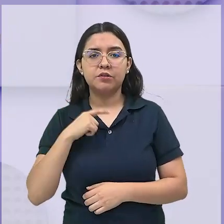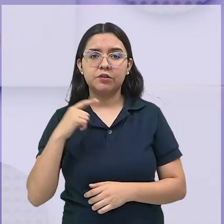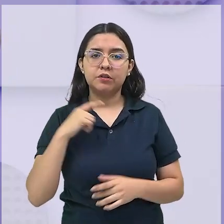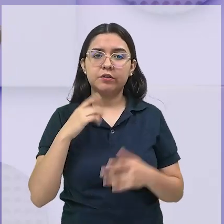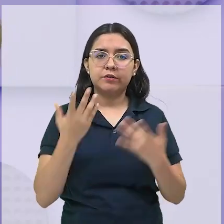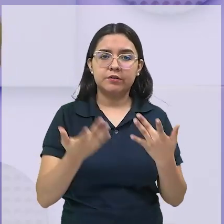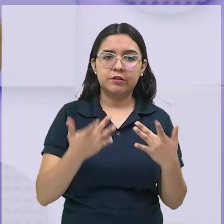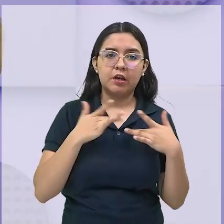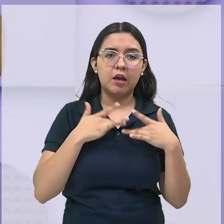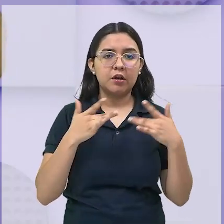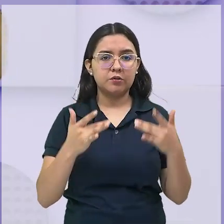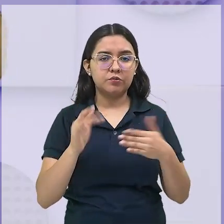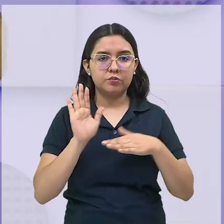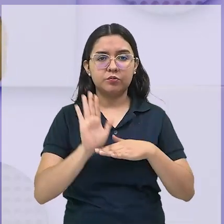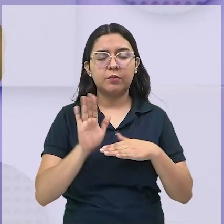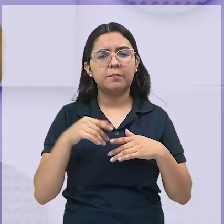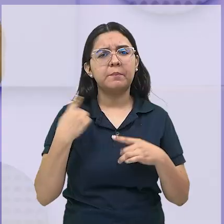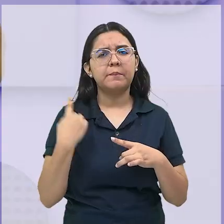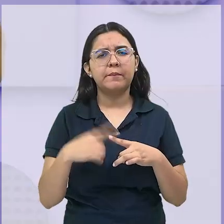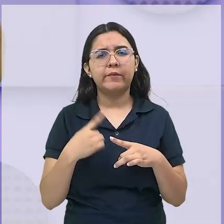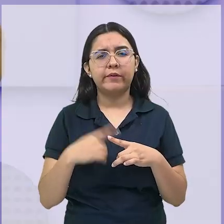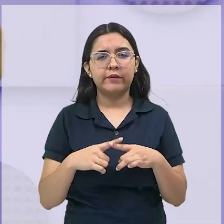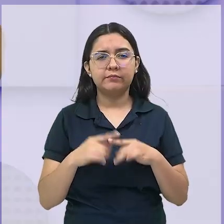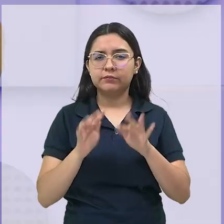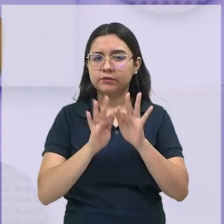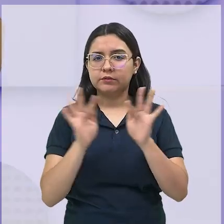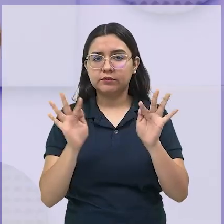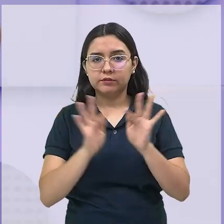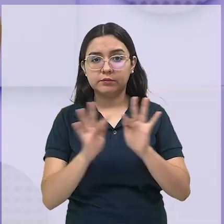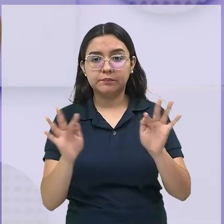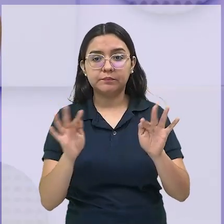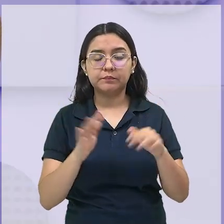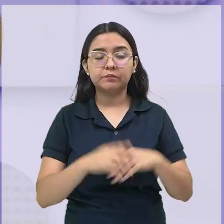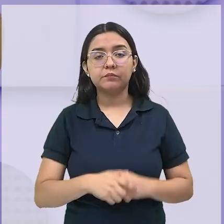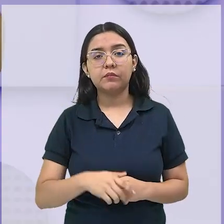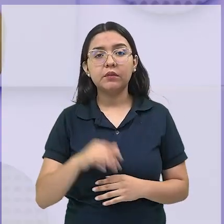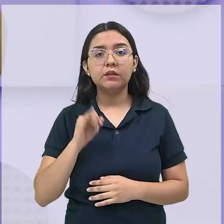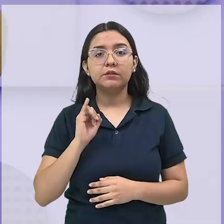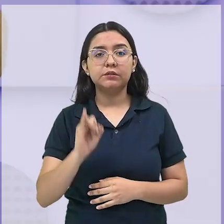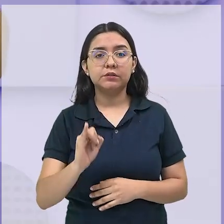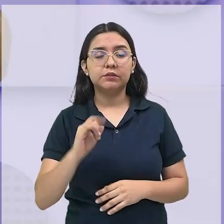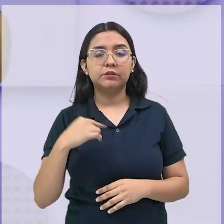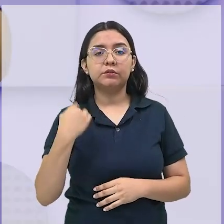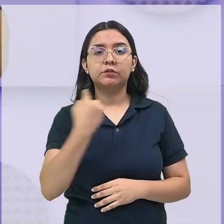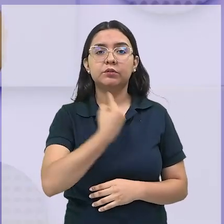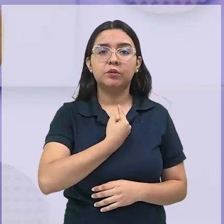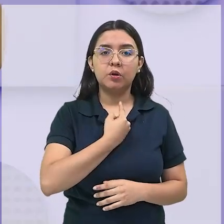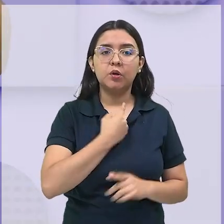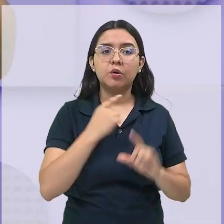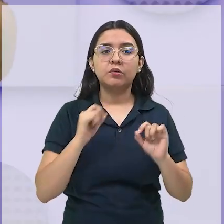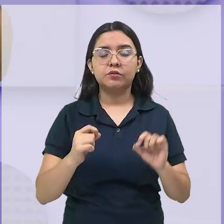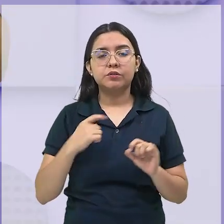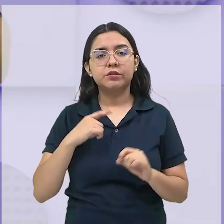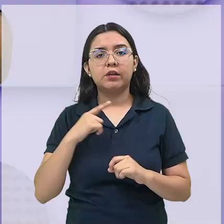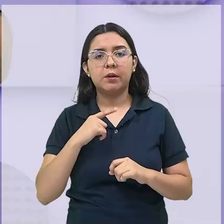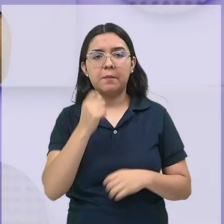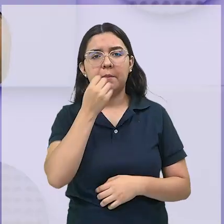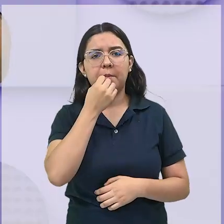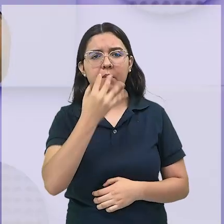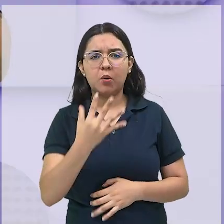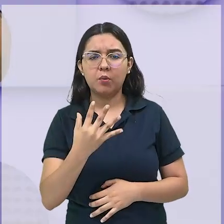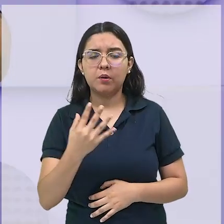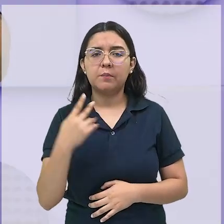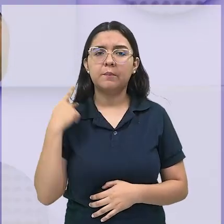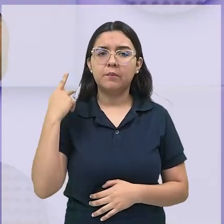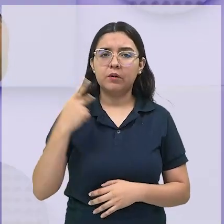caridade. Por quê? Por uma coisa muito simples. Se nós fazemos boas políticas, uma